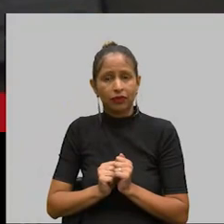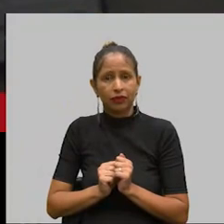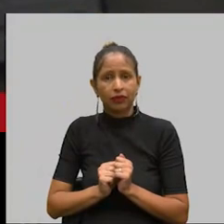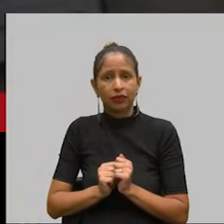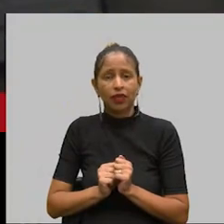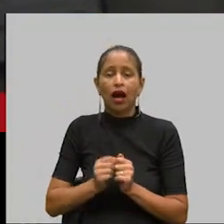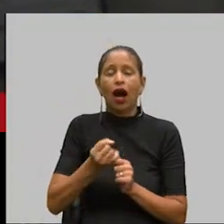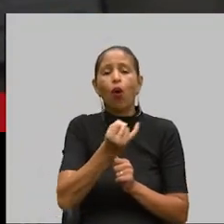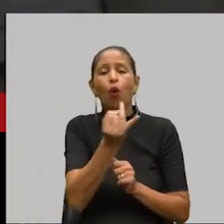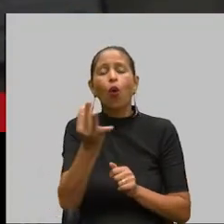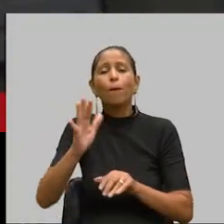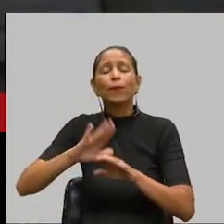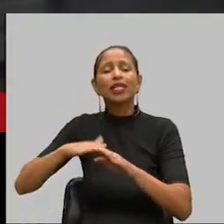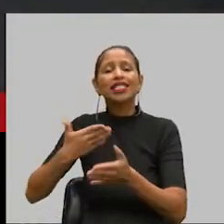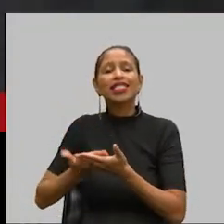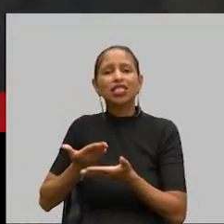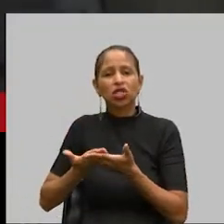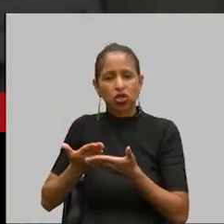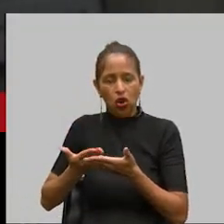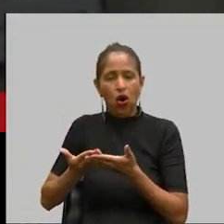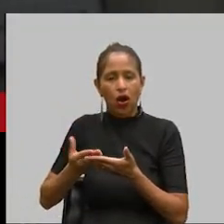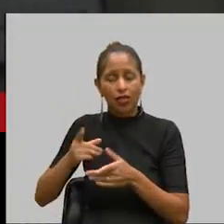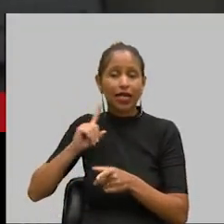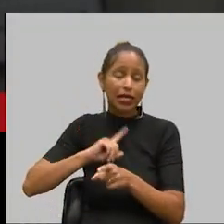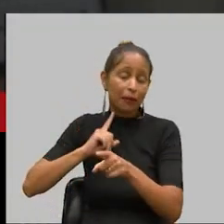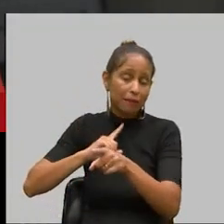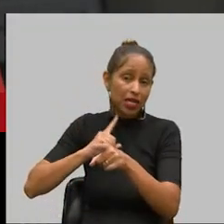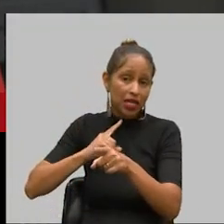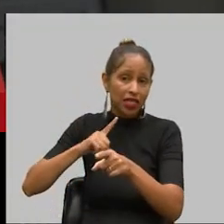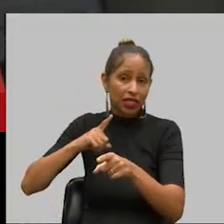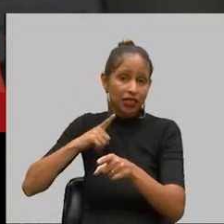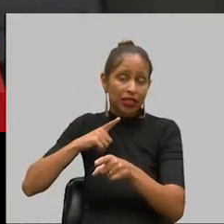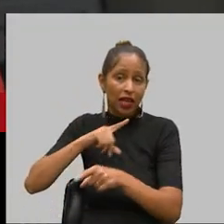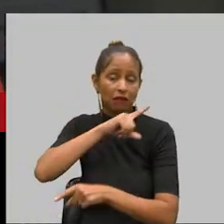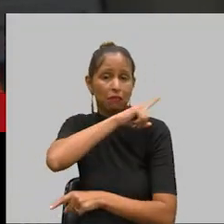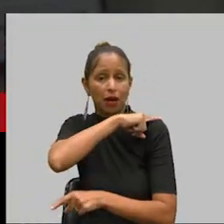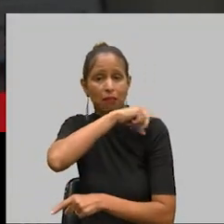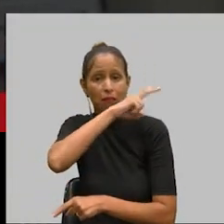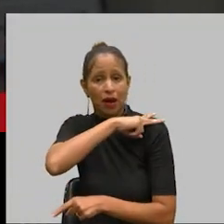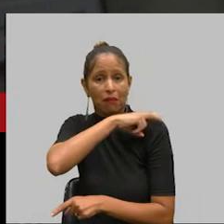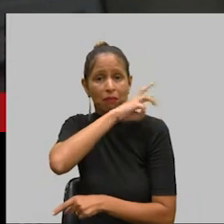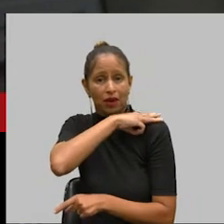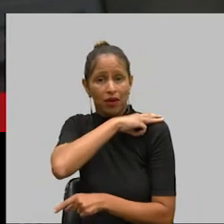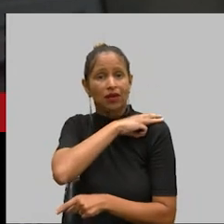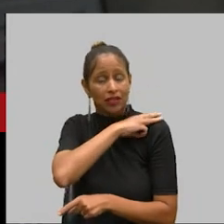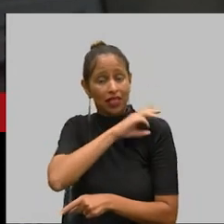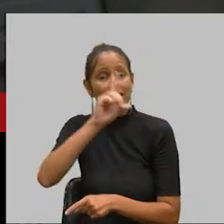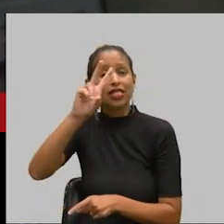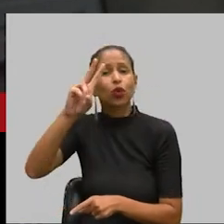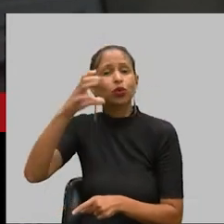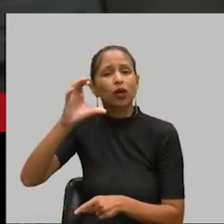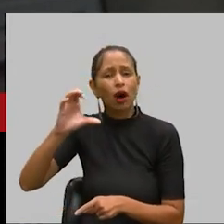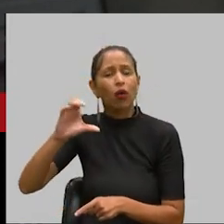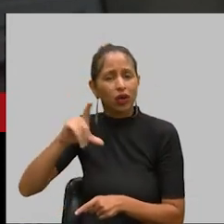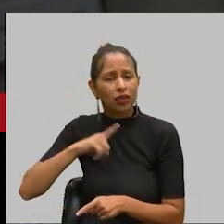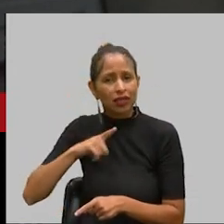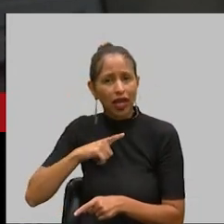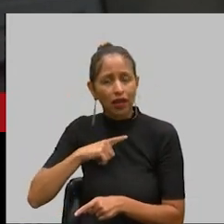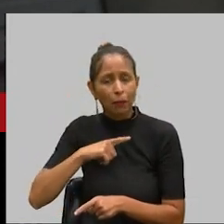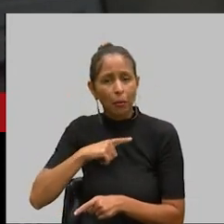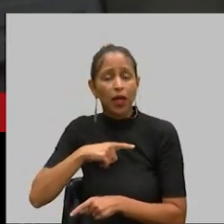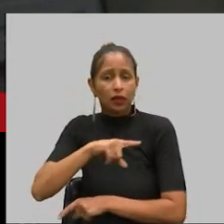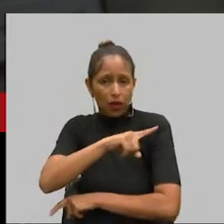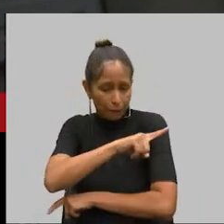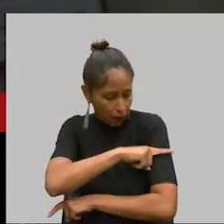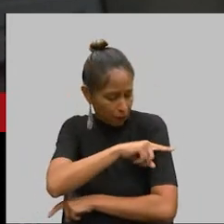maioria das escolas dos nossos assentamentos em Minas Gerais tem o ensino médio tem o o segundo cículo e